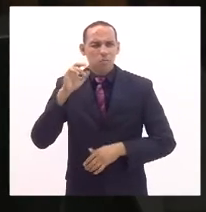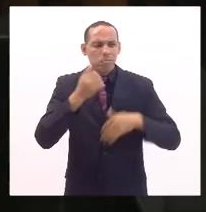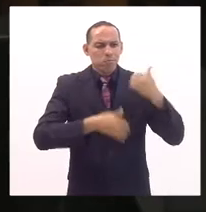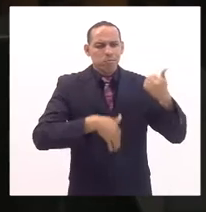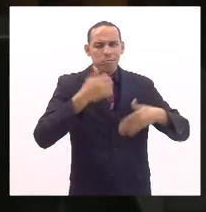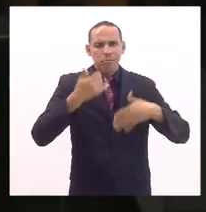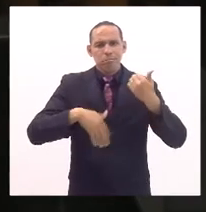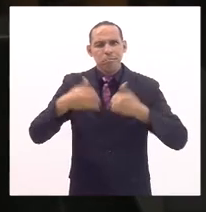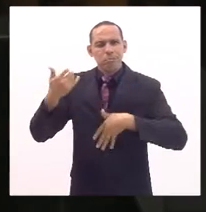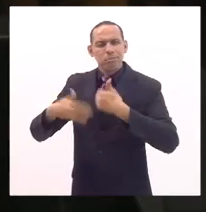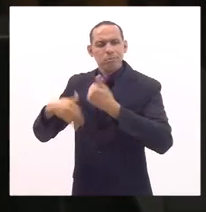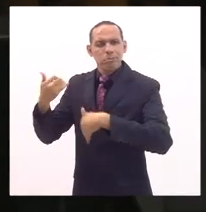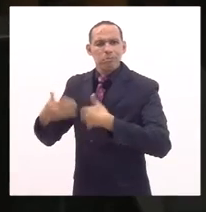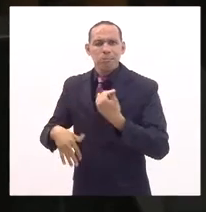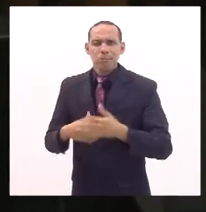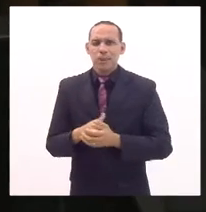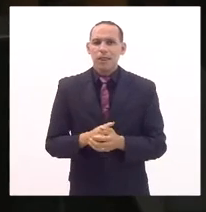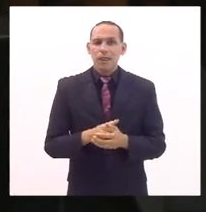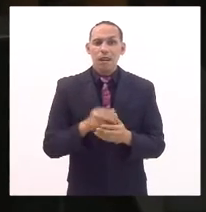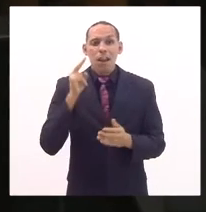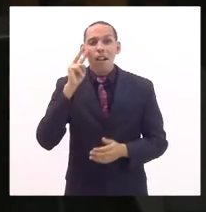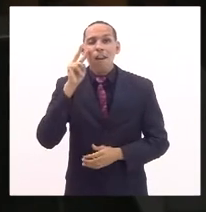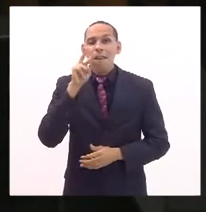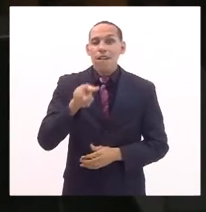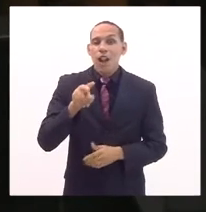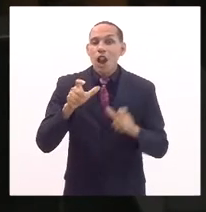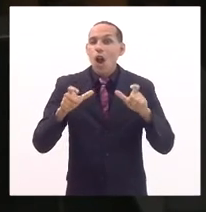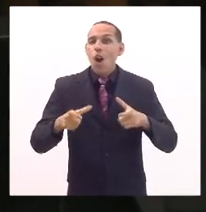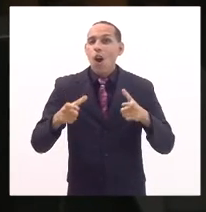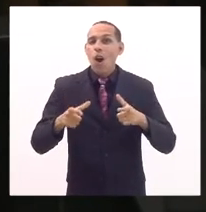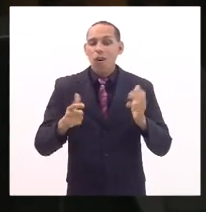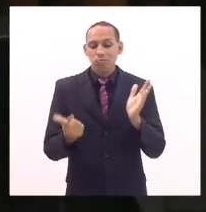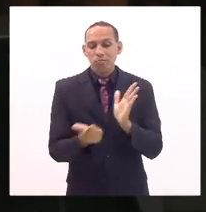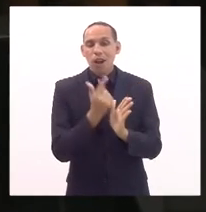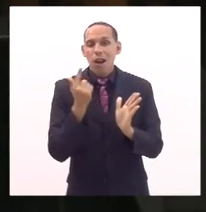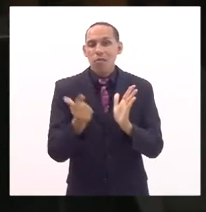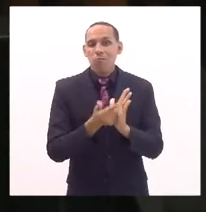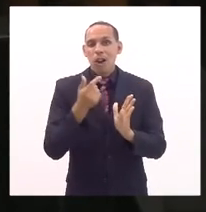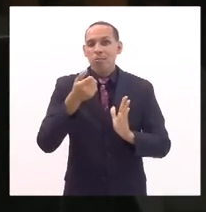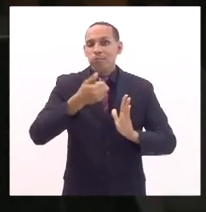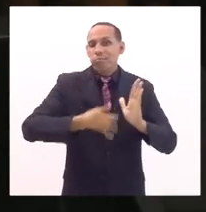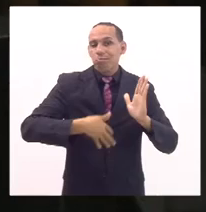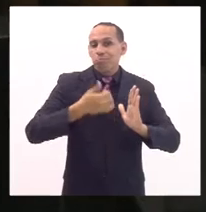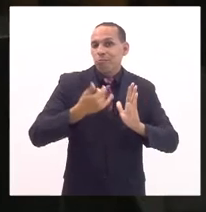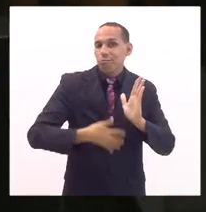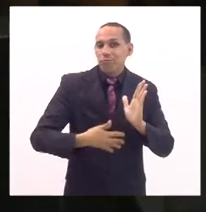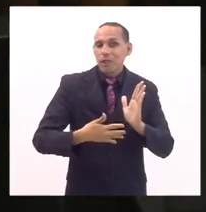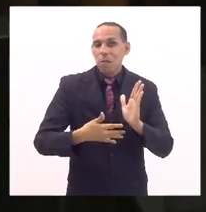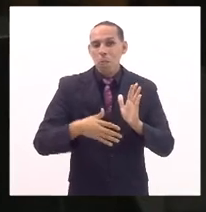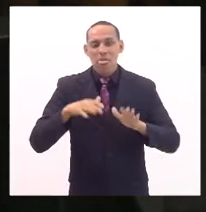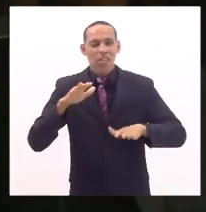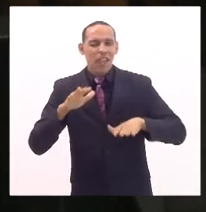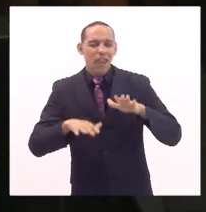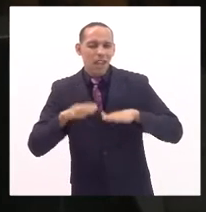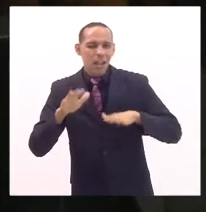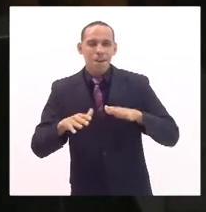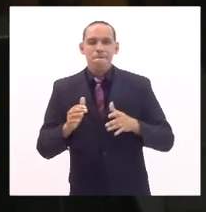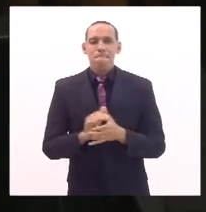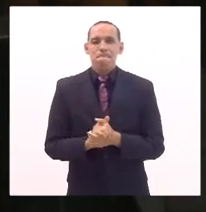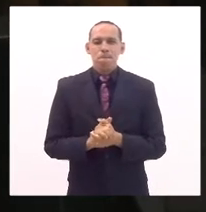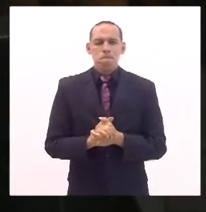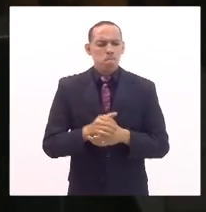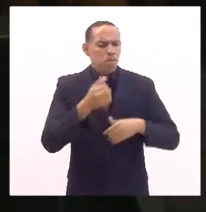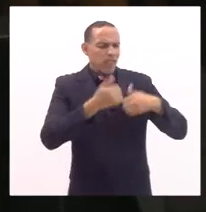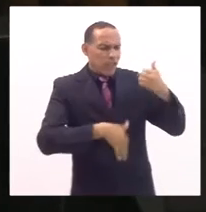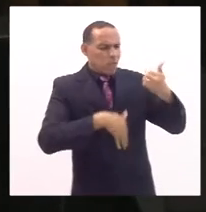a gente ver nas matérias jornalísticas muitas vezes aqui nos mais diversos